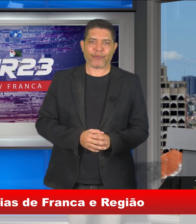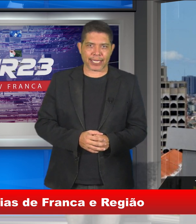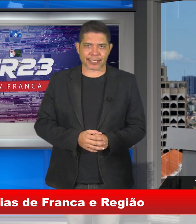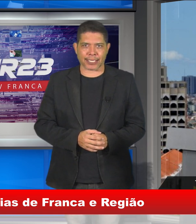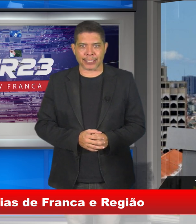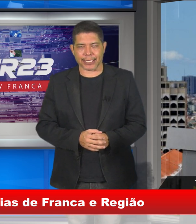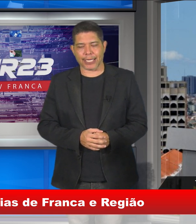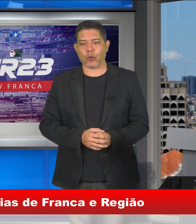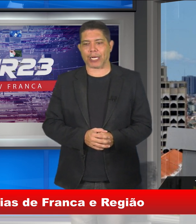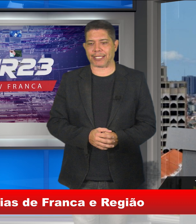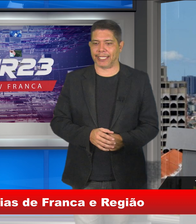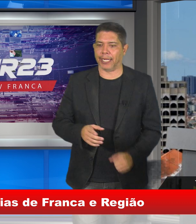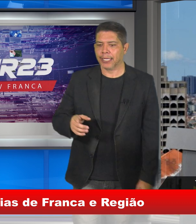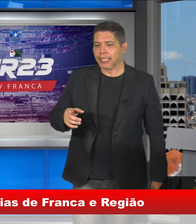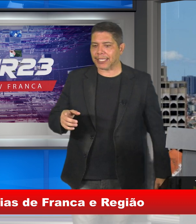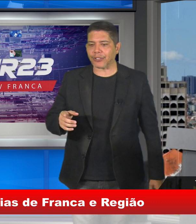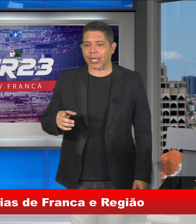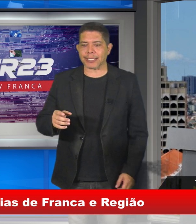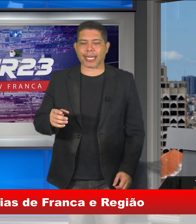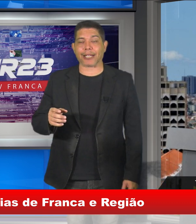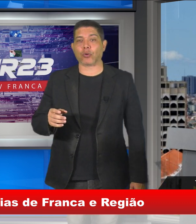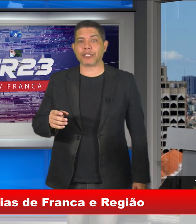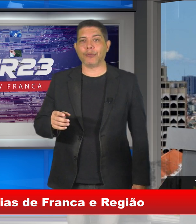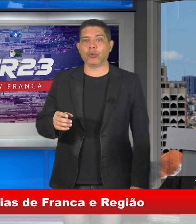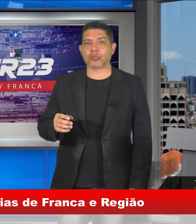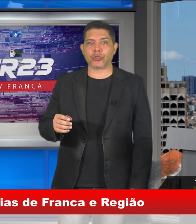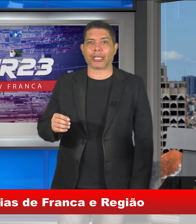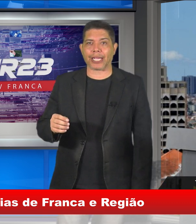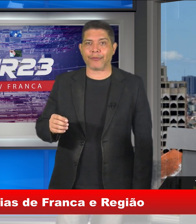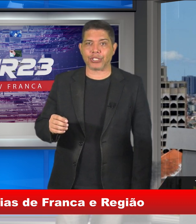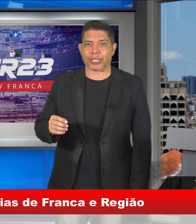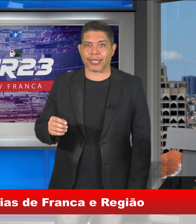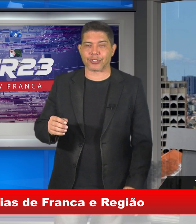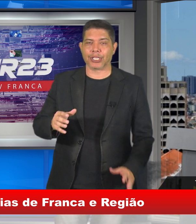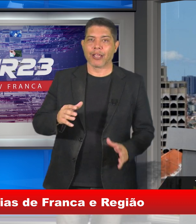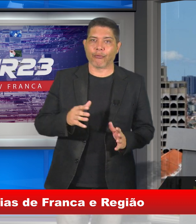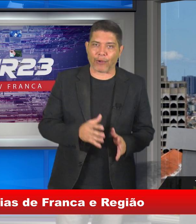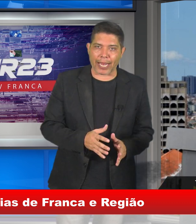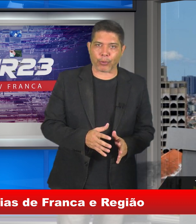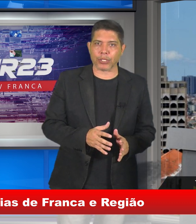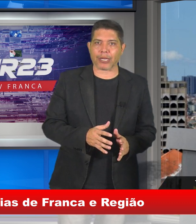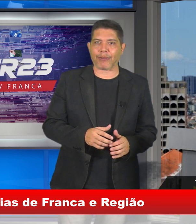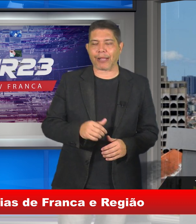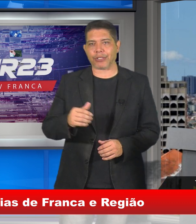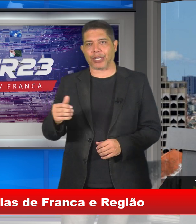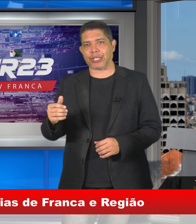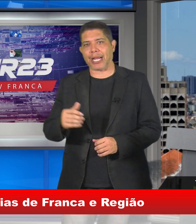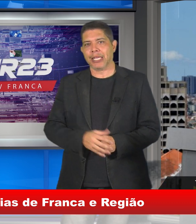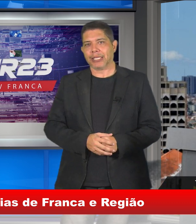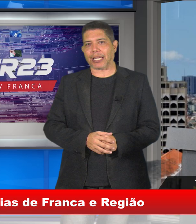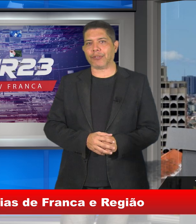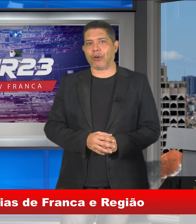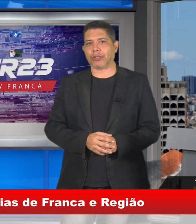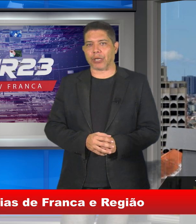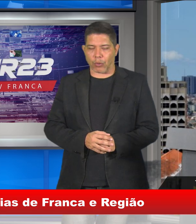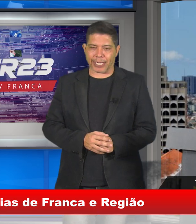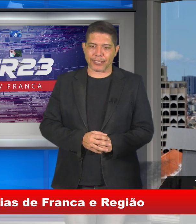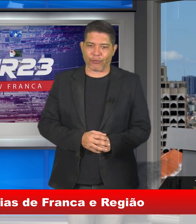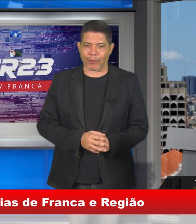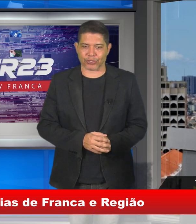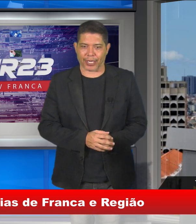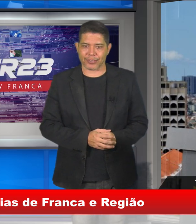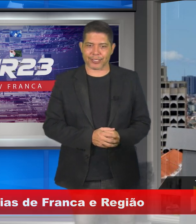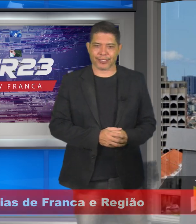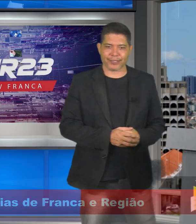nessa festa da democracia. 7h14, o JR23 vai para o intervalo e já já está de volta com